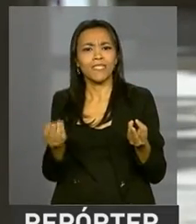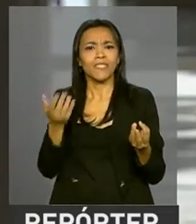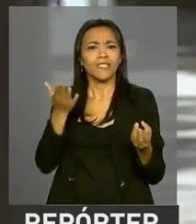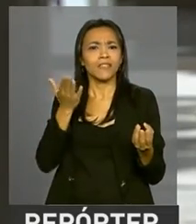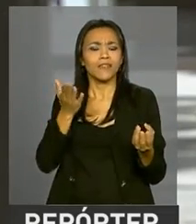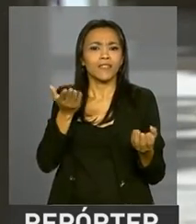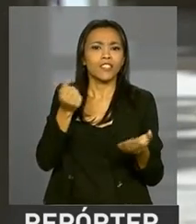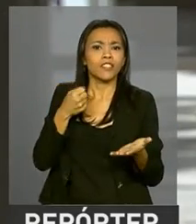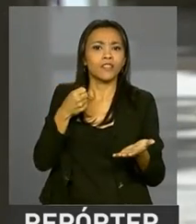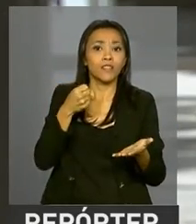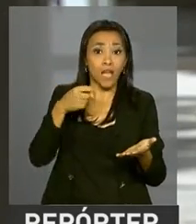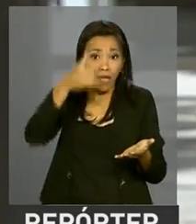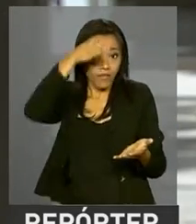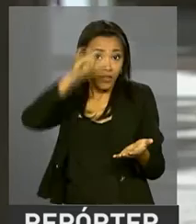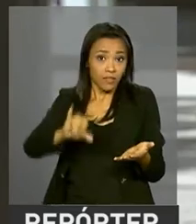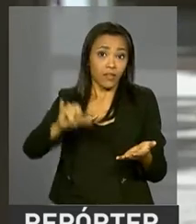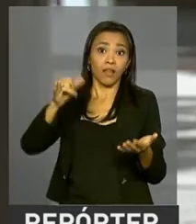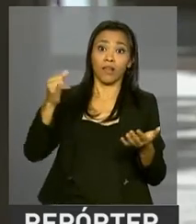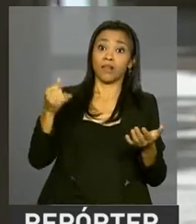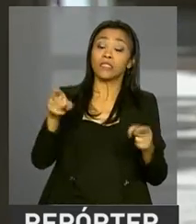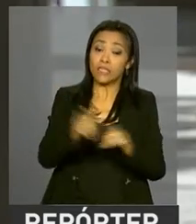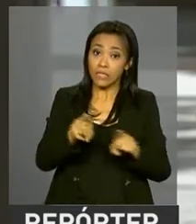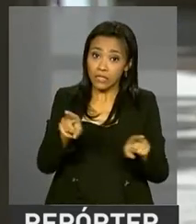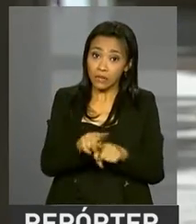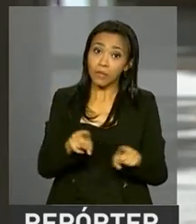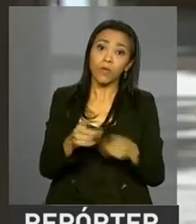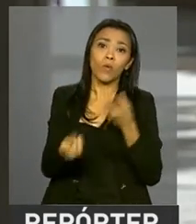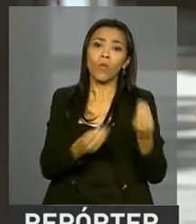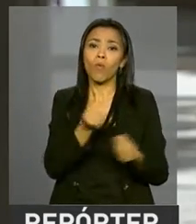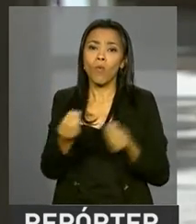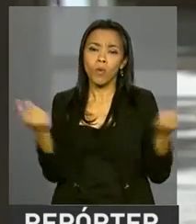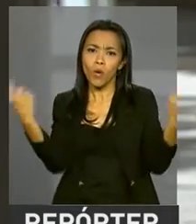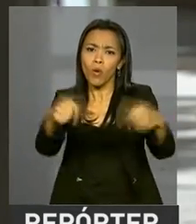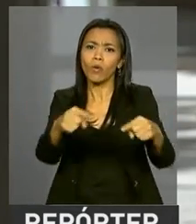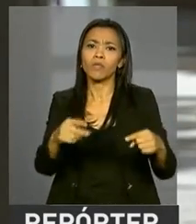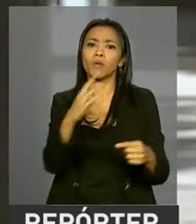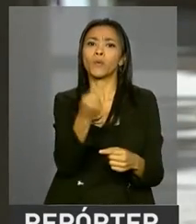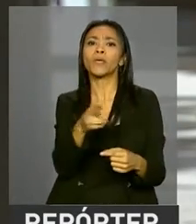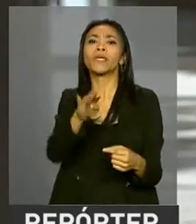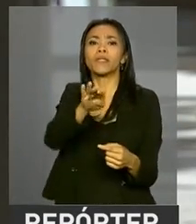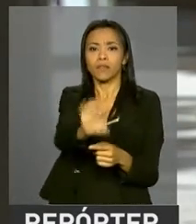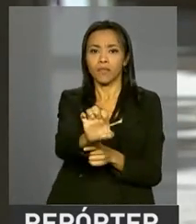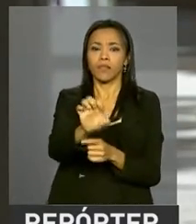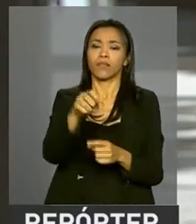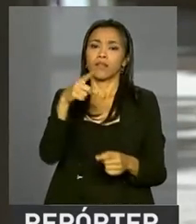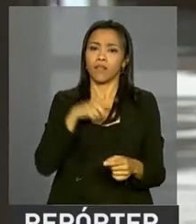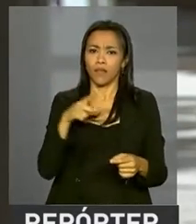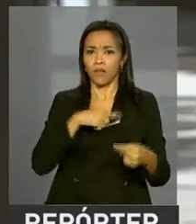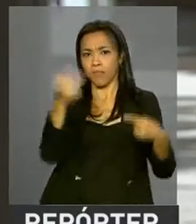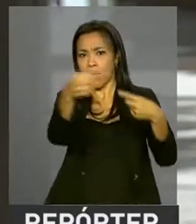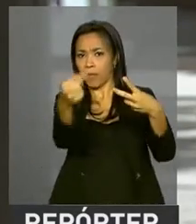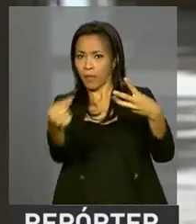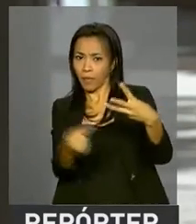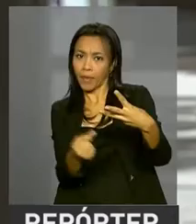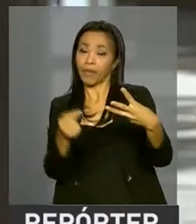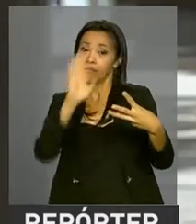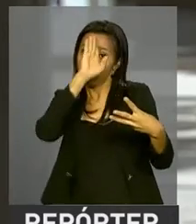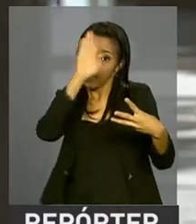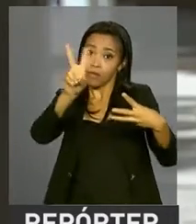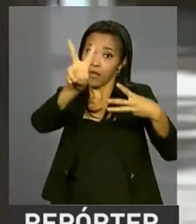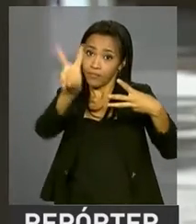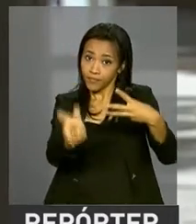do estado de prevenir e combater o crime organizado segundo a presidência essas medidas estão divididas em três eixos principais